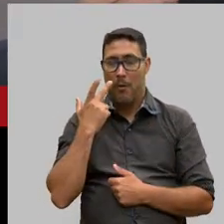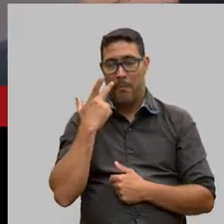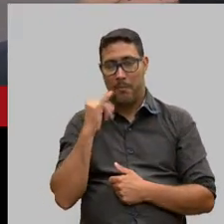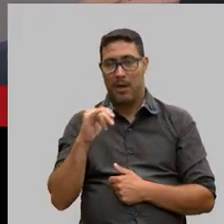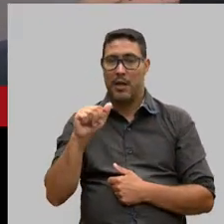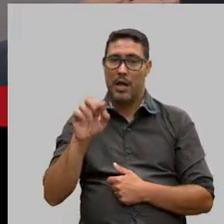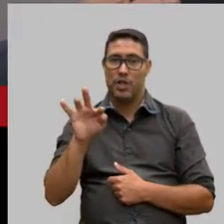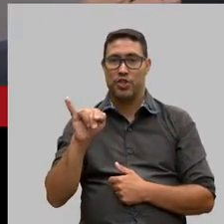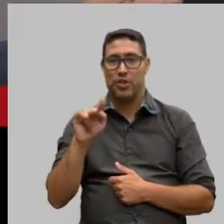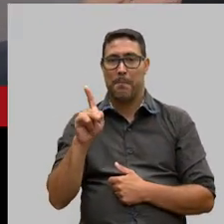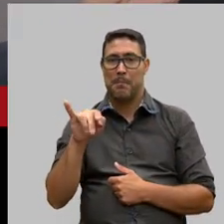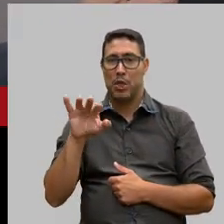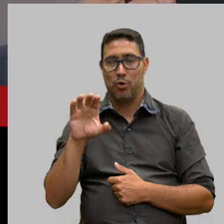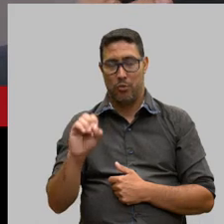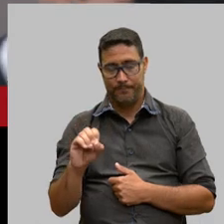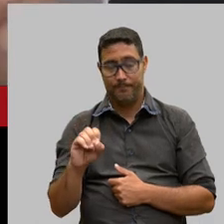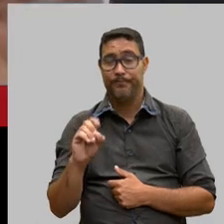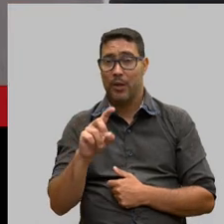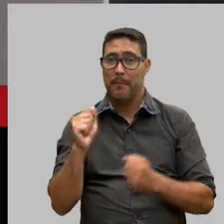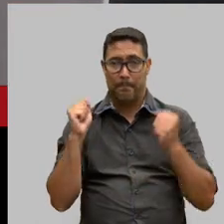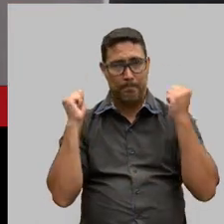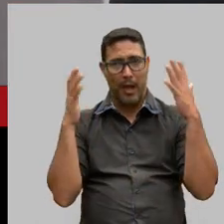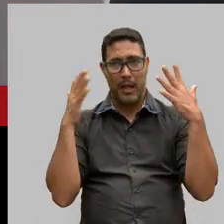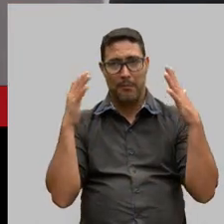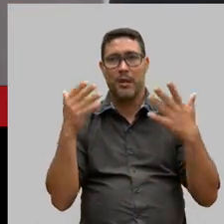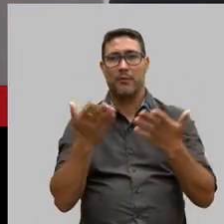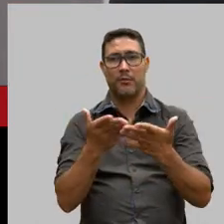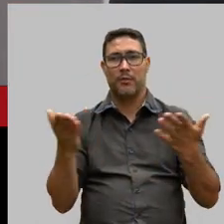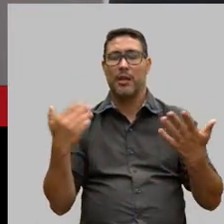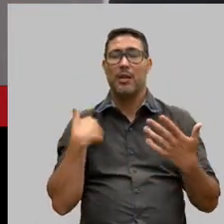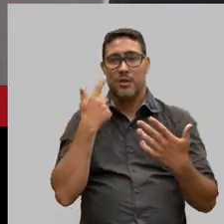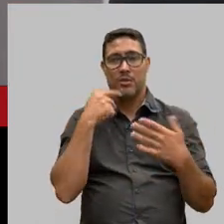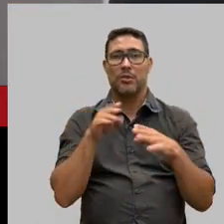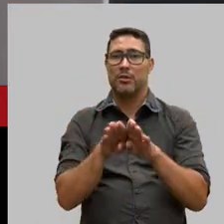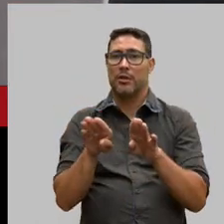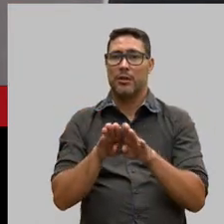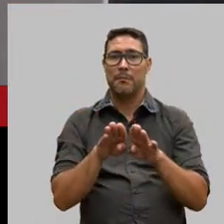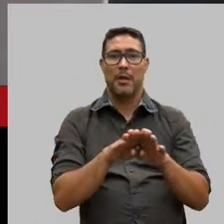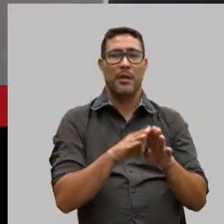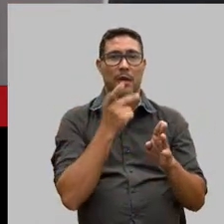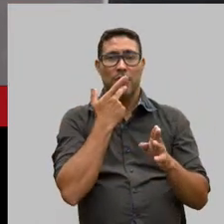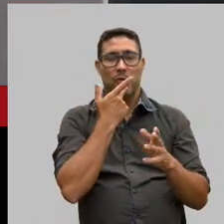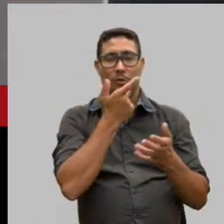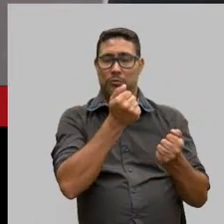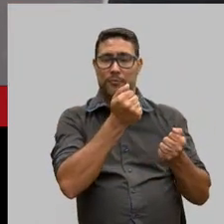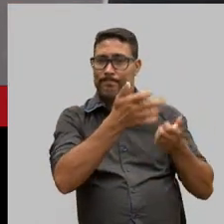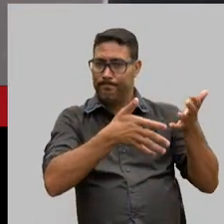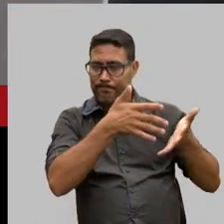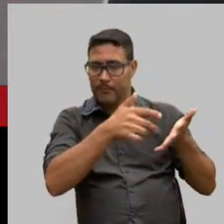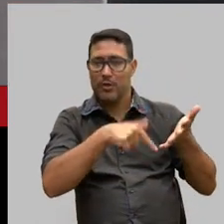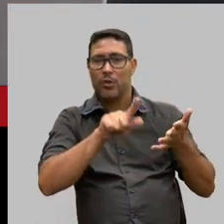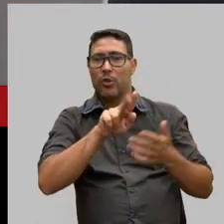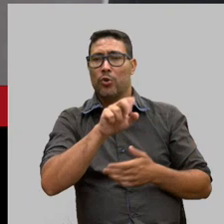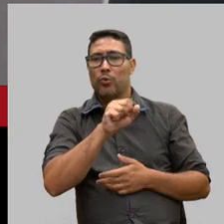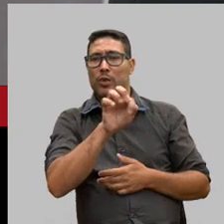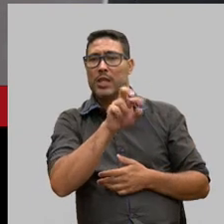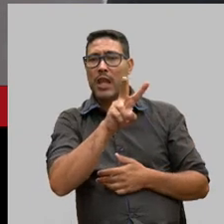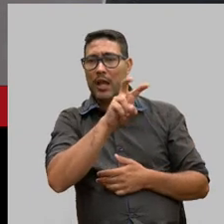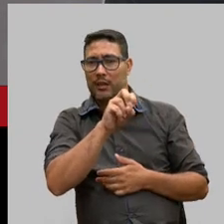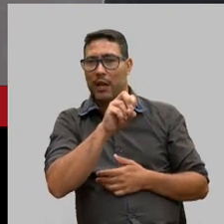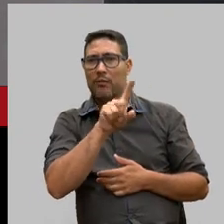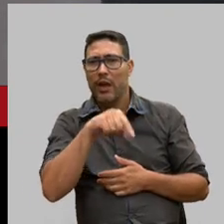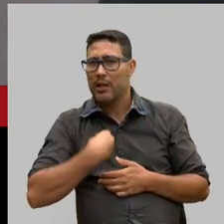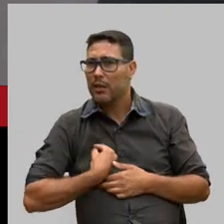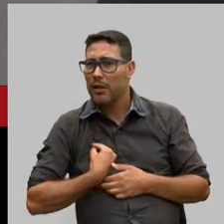Então parabéns a você e eu vejo a fala do Dr Gustavo e vendo o Dr Gustavo falar ele ainda está aí o